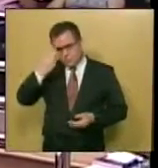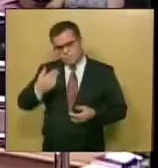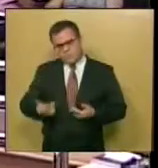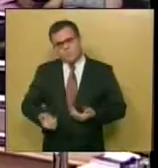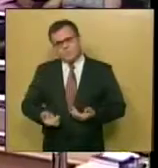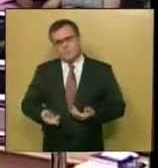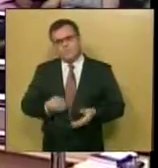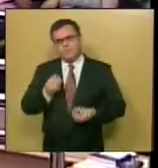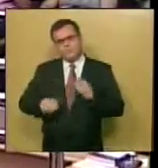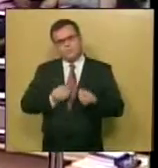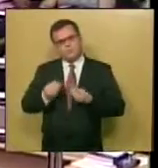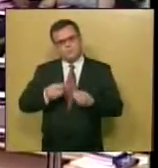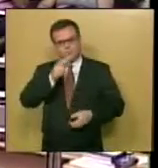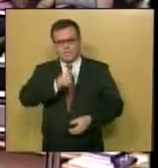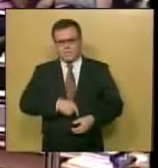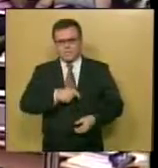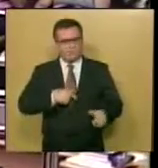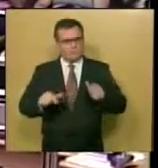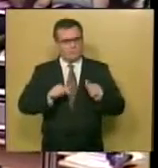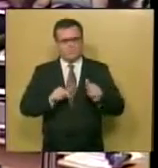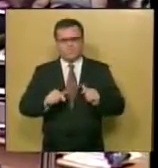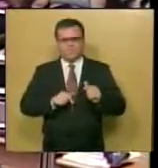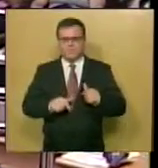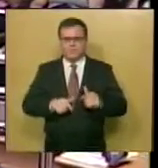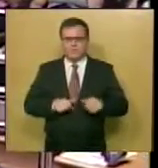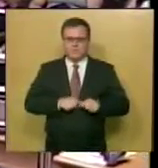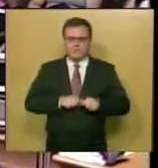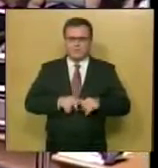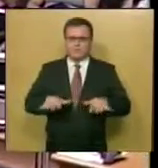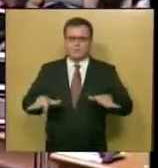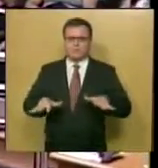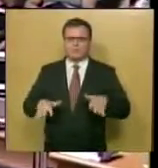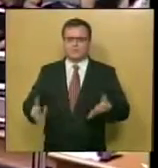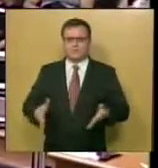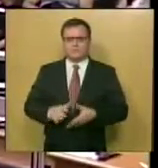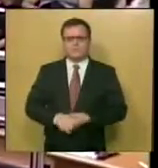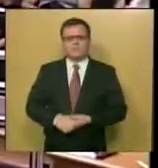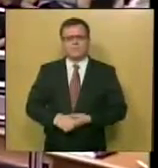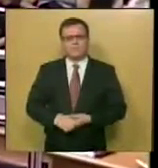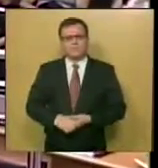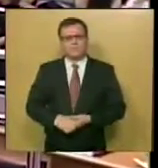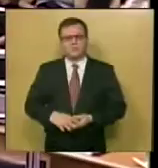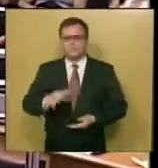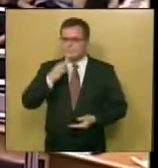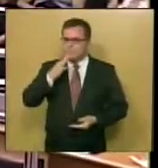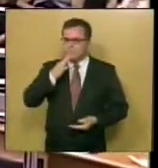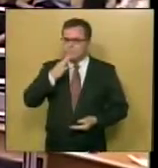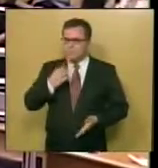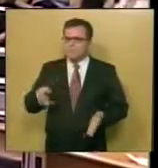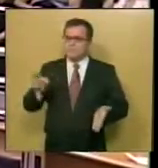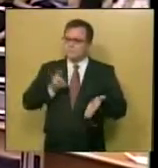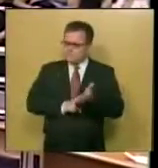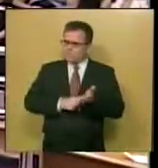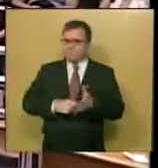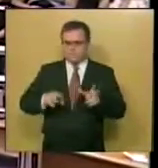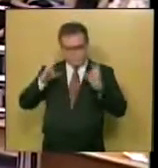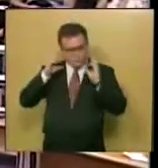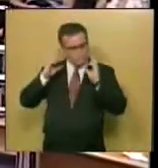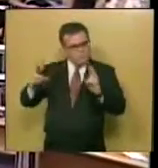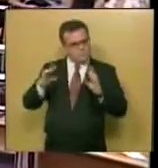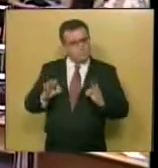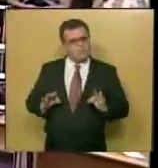que foi e cujo traço disseminou como herança. Conhecido, reconhecido e respeitado por